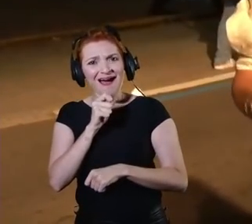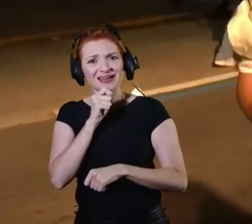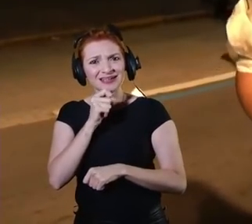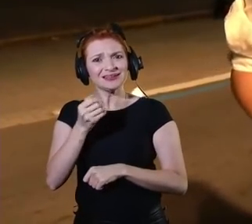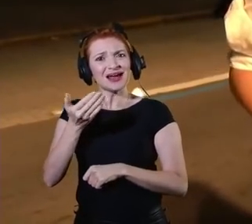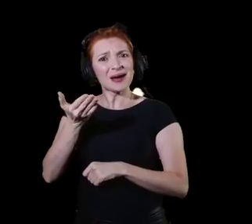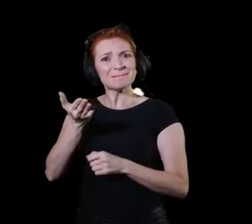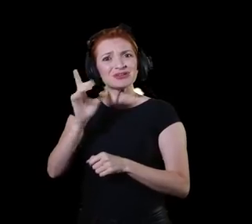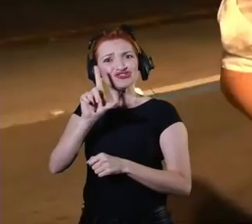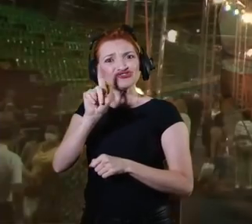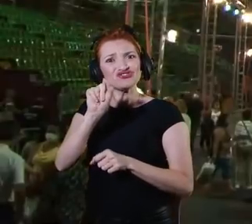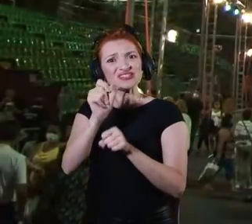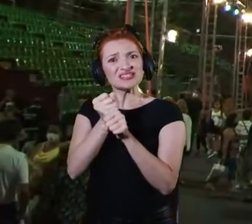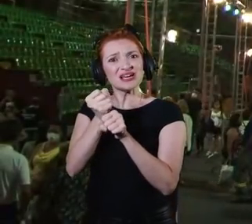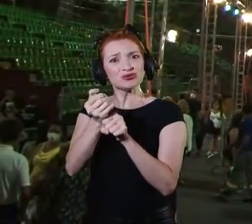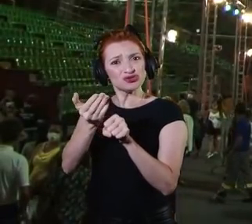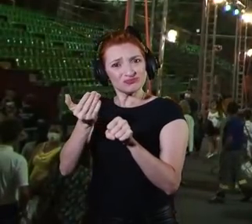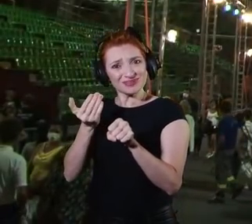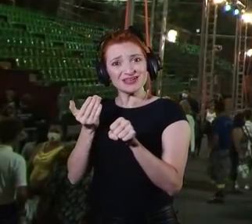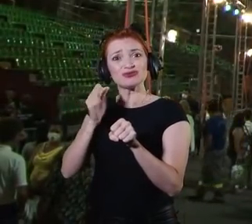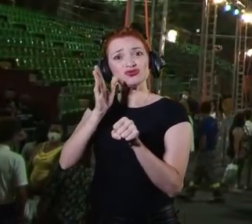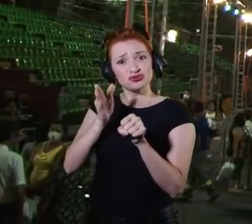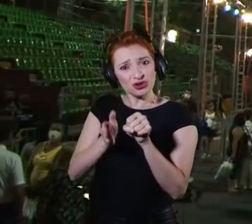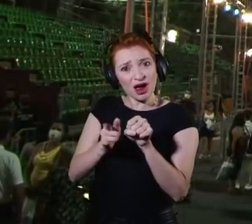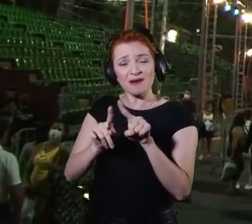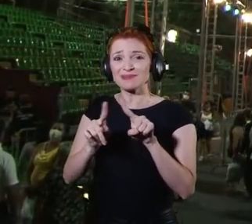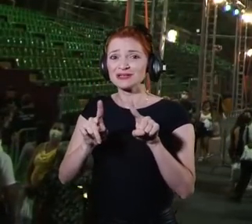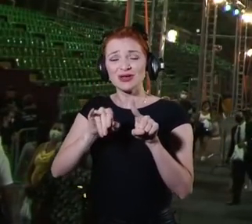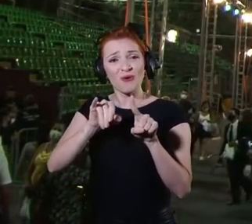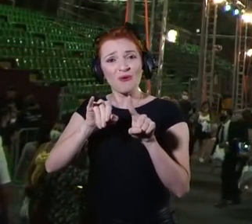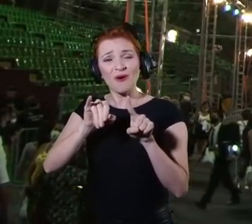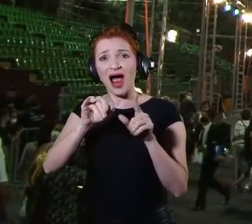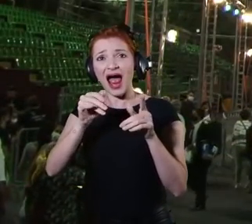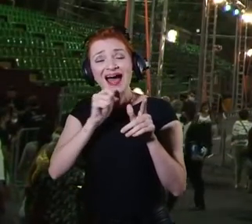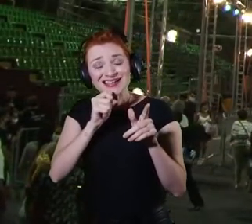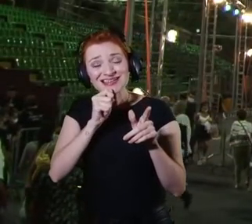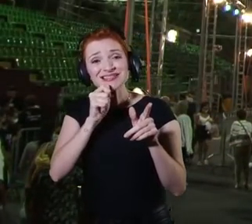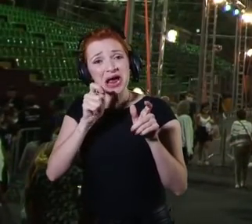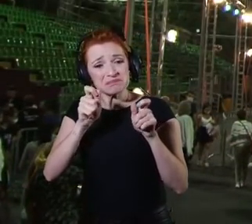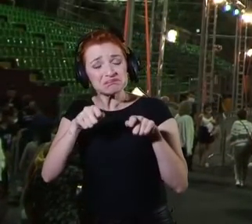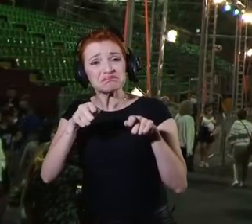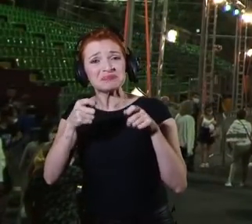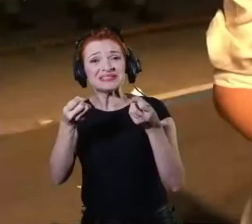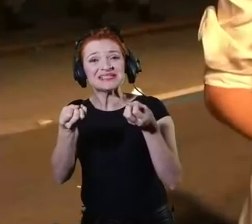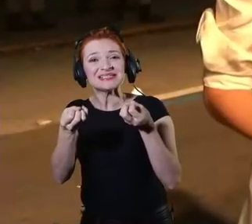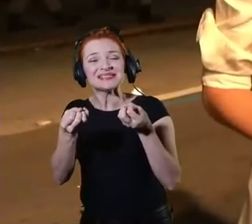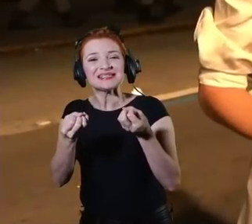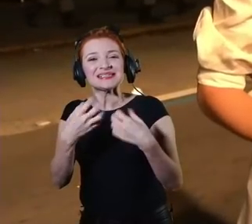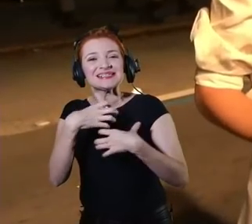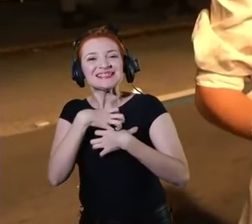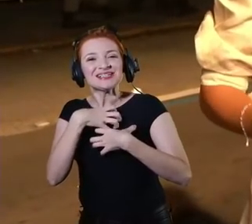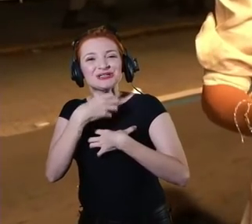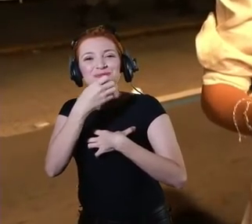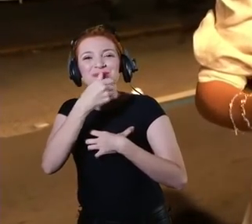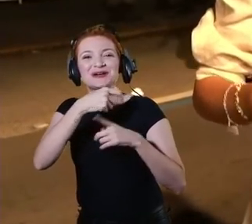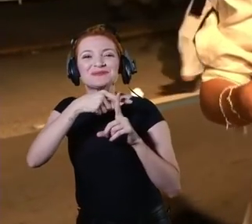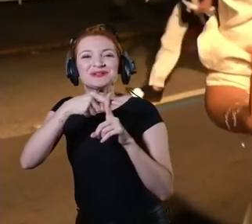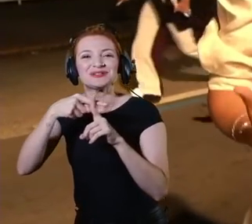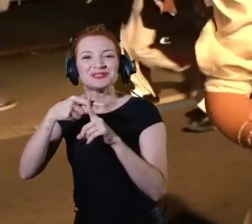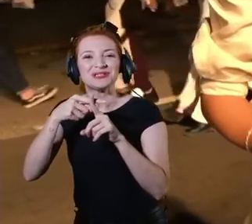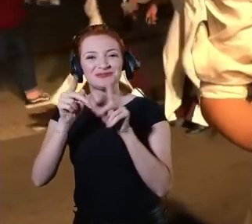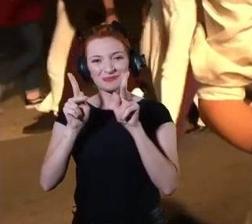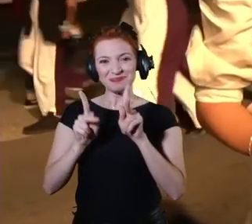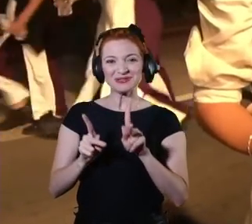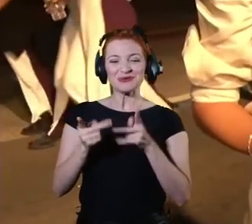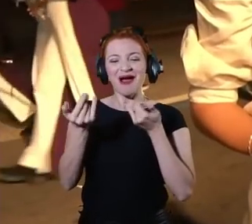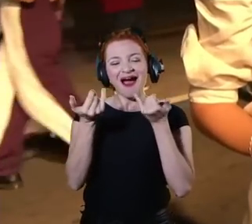10 anos que eu fui rainha da Festa da Uva, ainda colho frutos em pessoas muito queridas até mim e mostram o